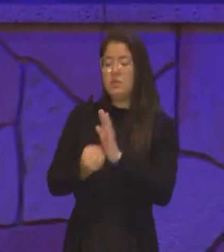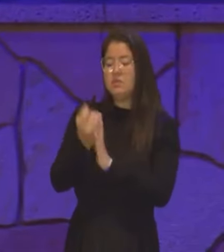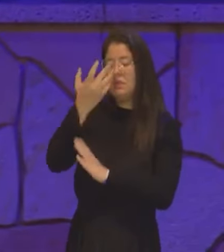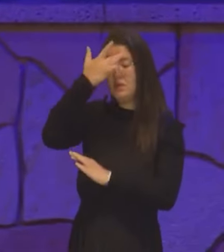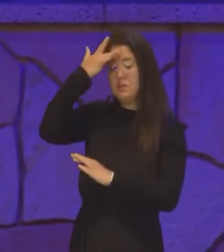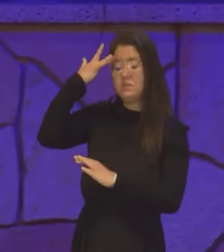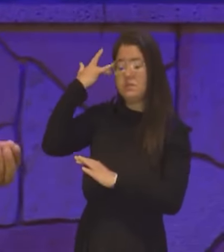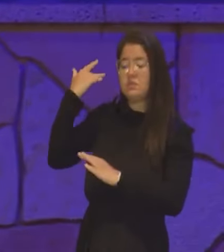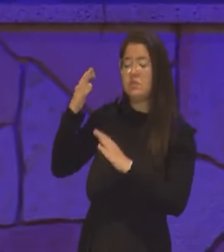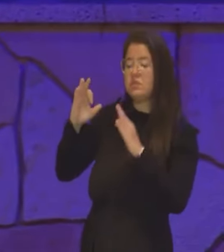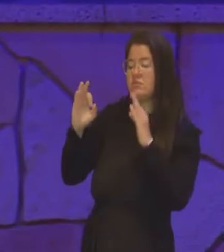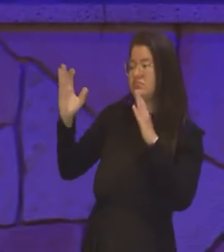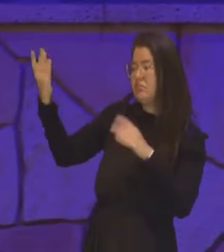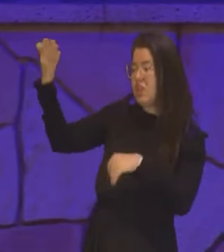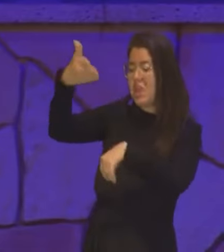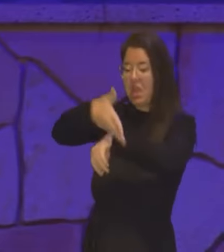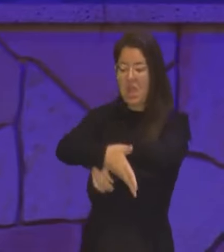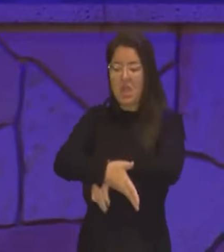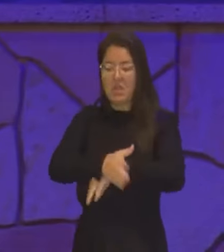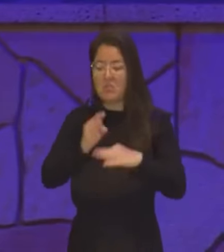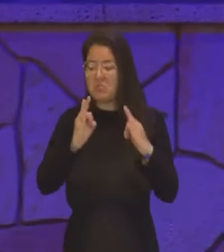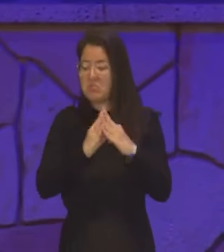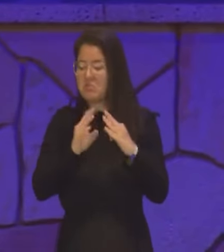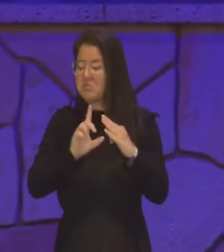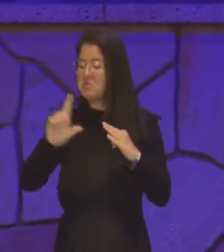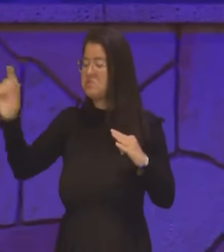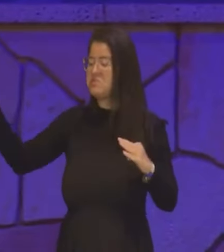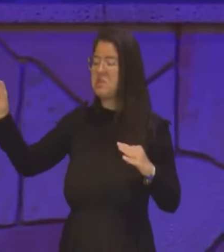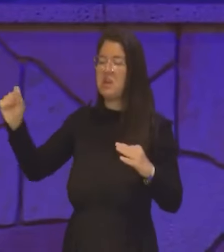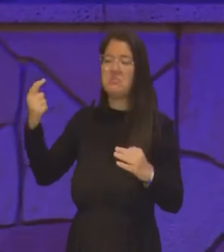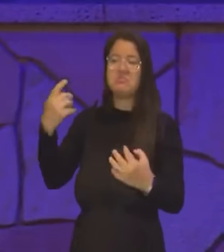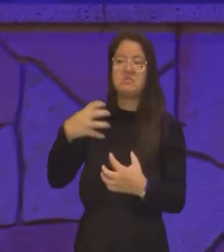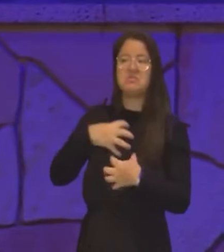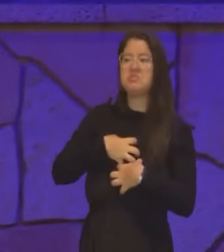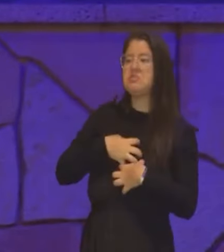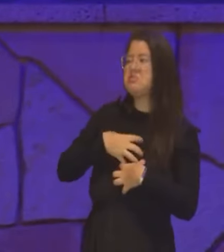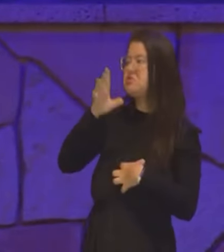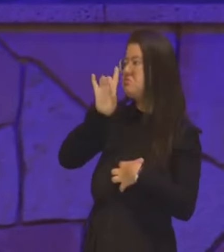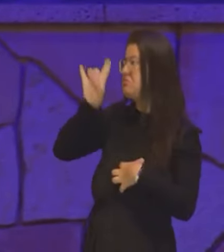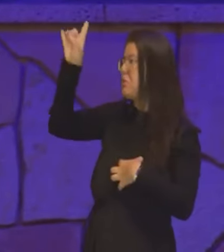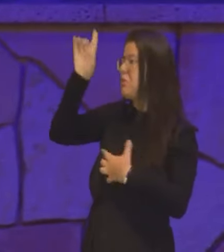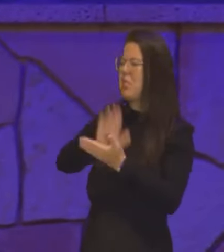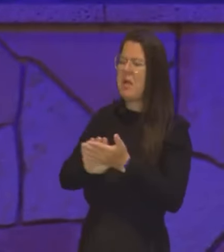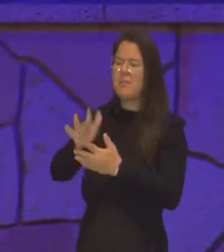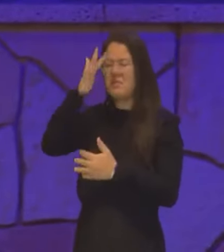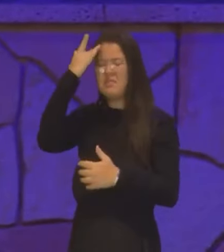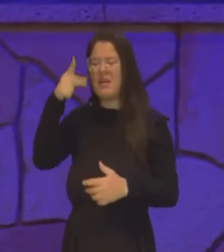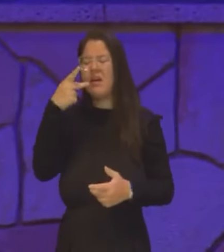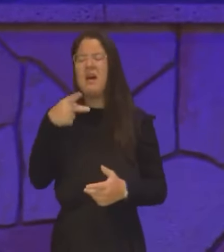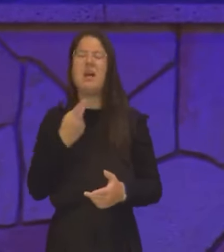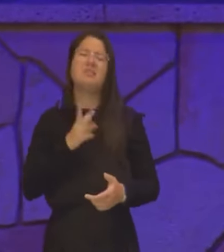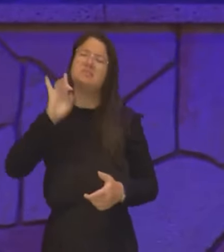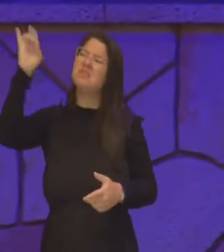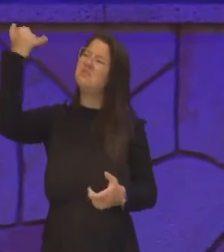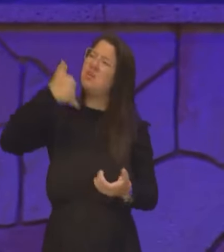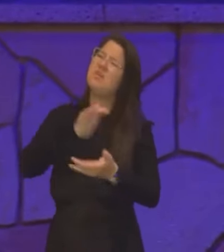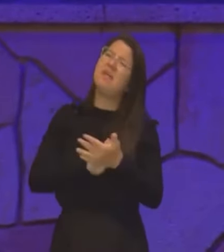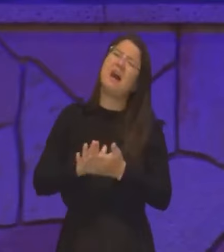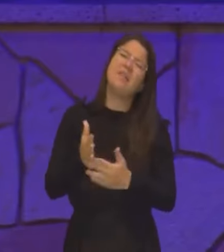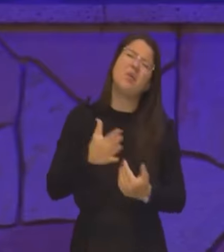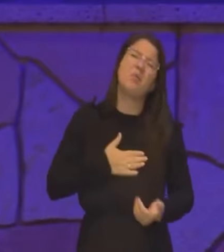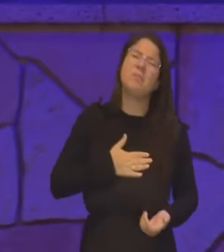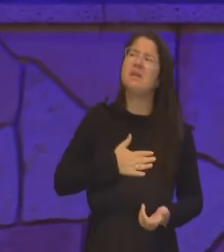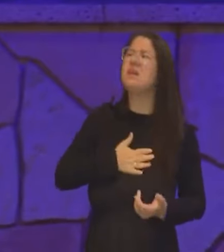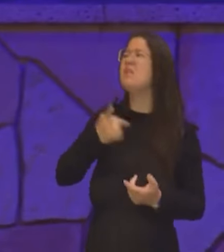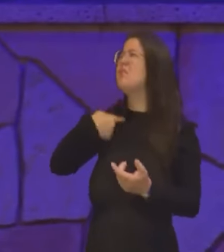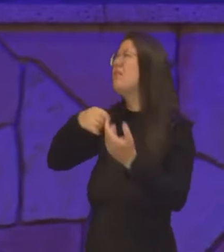estão entrando e saindo sem sentir a presença de Deus. Ah, eu não senti a presença de Deus. Ah, o Senhor não falou nada comigo. Ah,